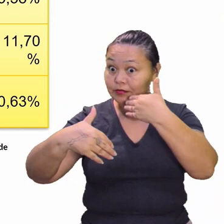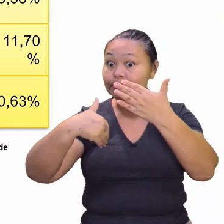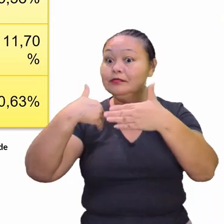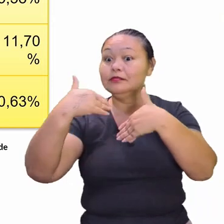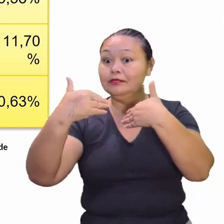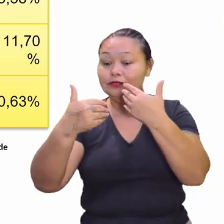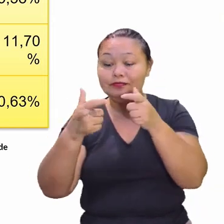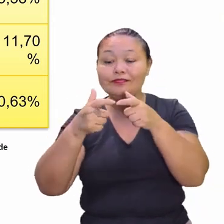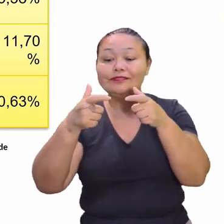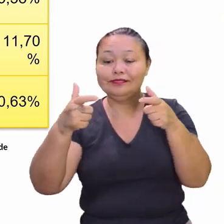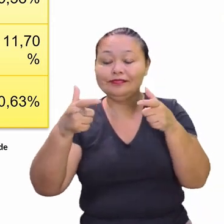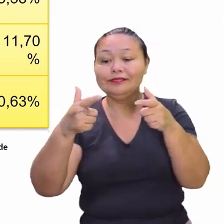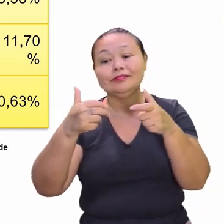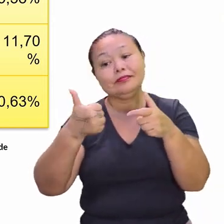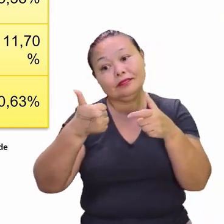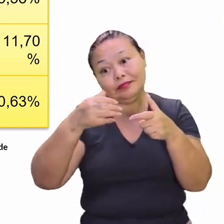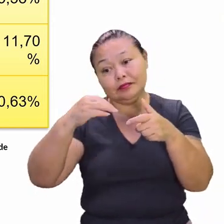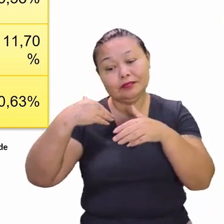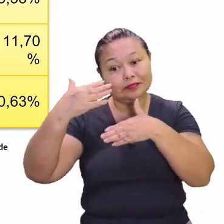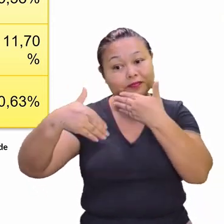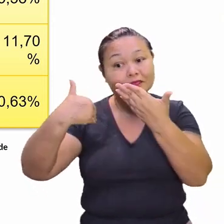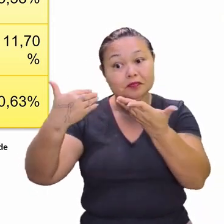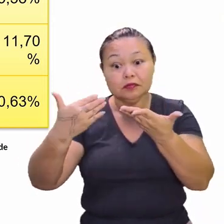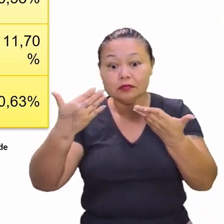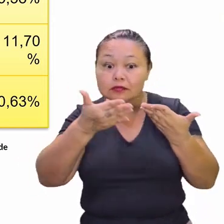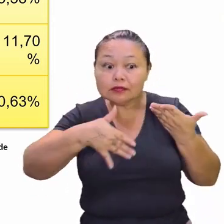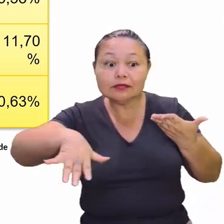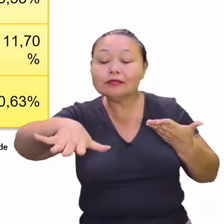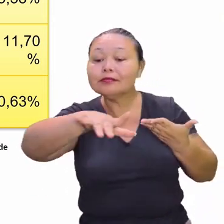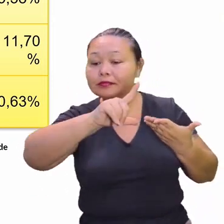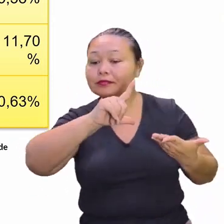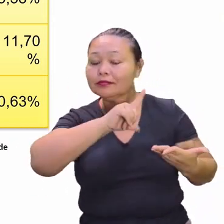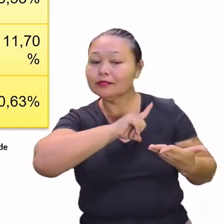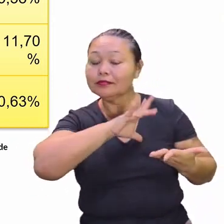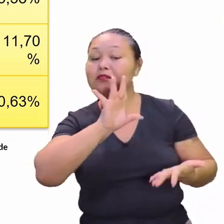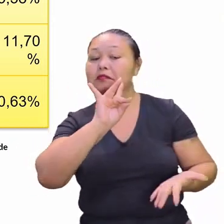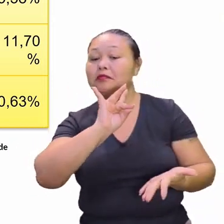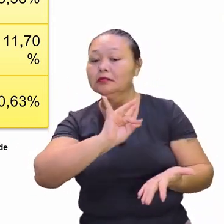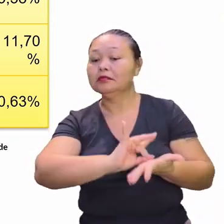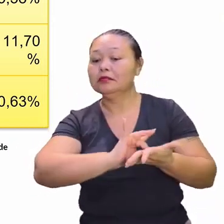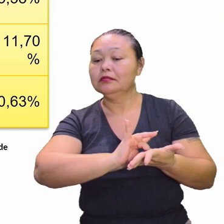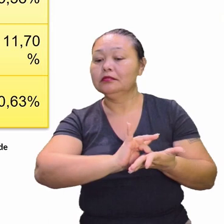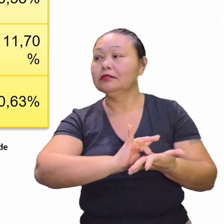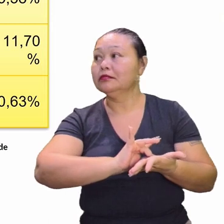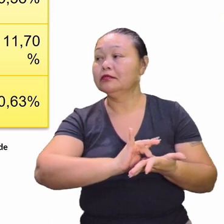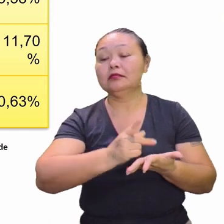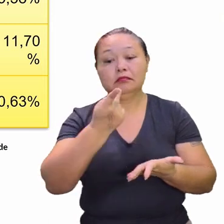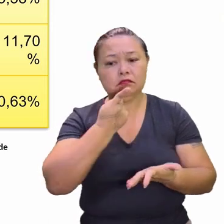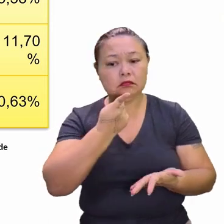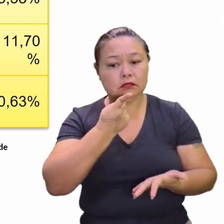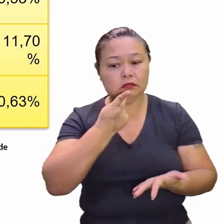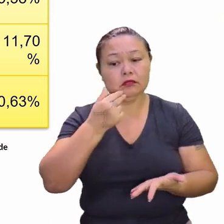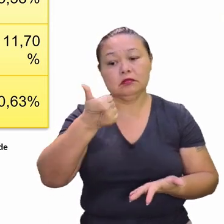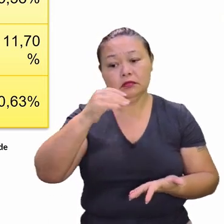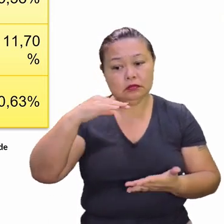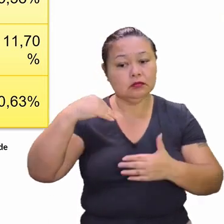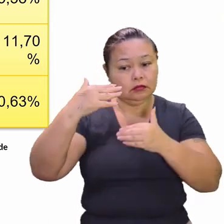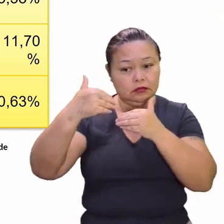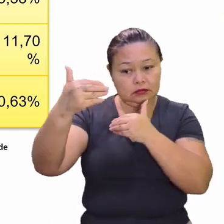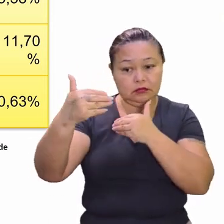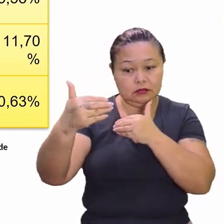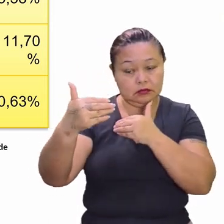promissor. Exatamente. Daqui a 10 anos, nossa realidade, tenha certeza, Rogério, e eu vou falar isso há 10